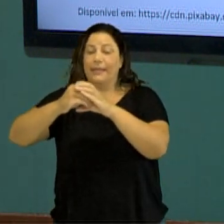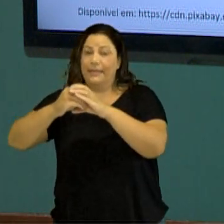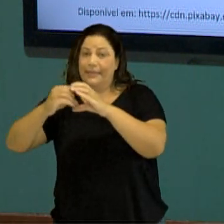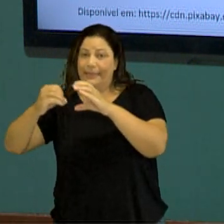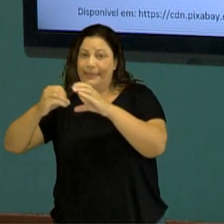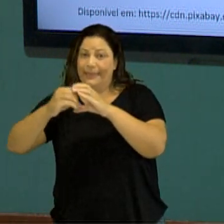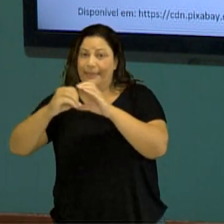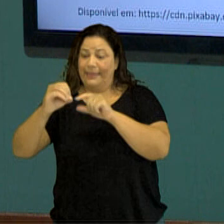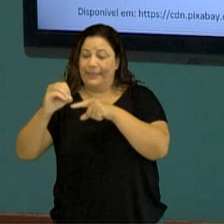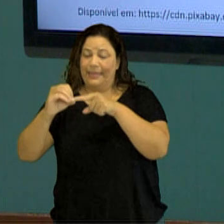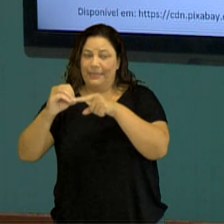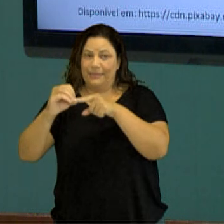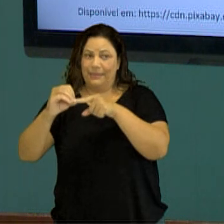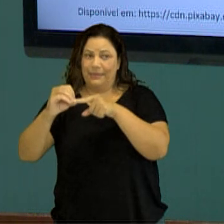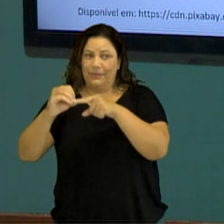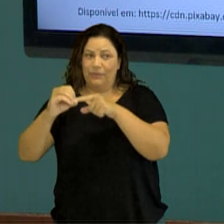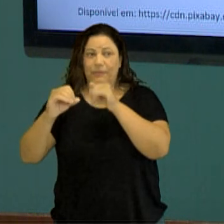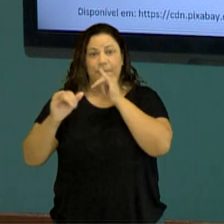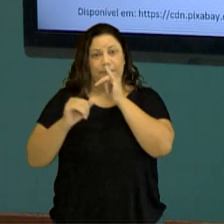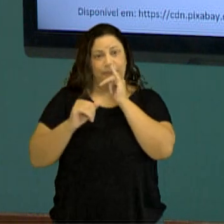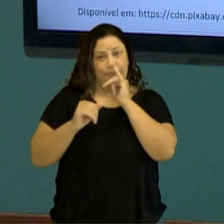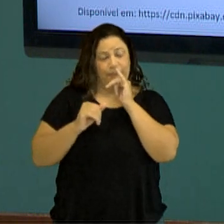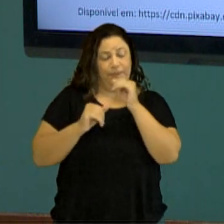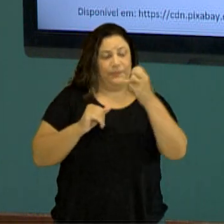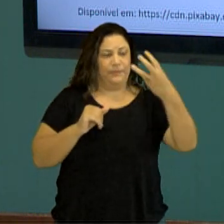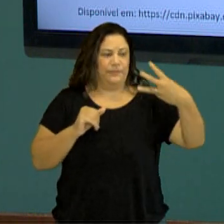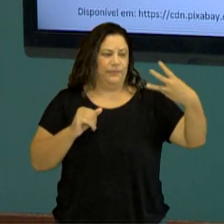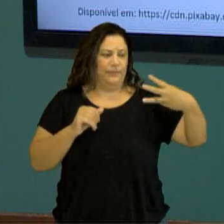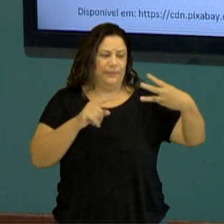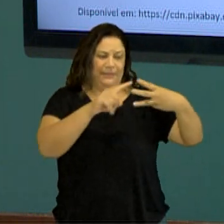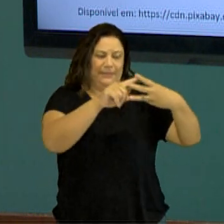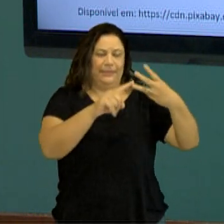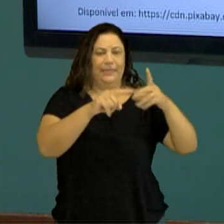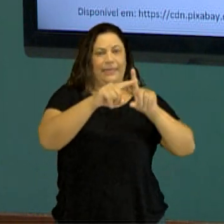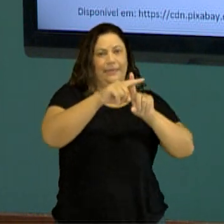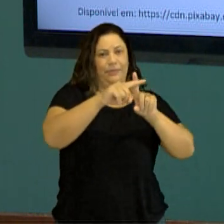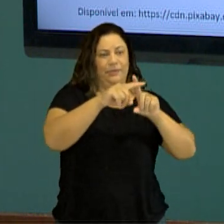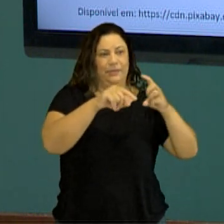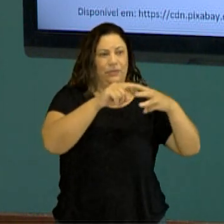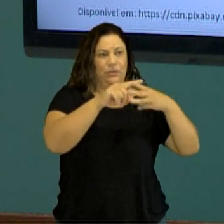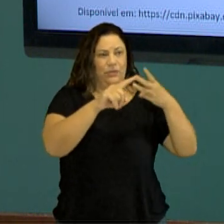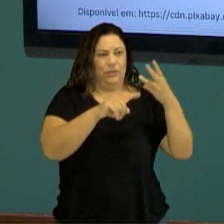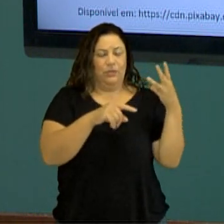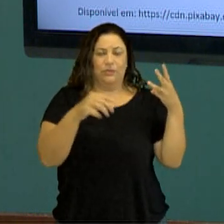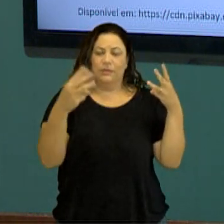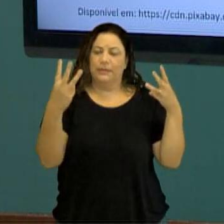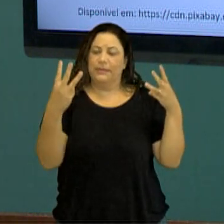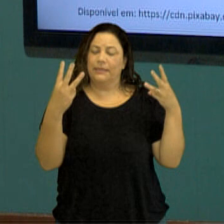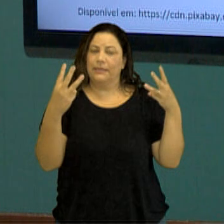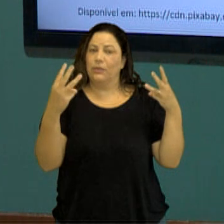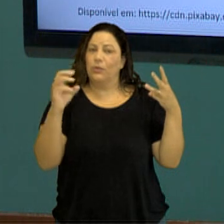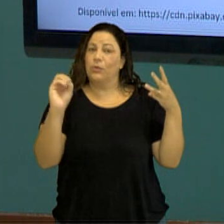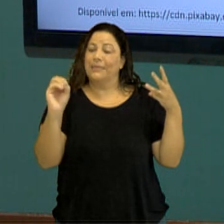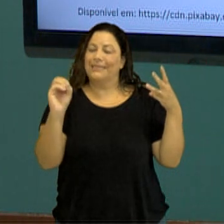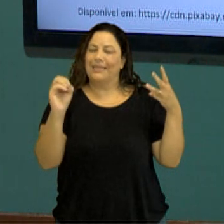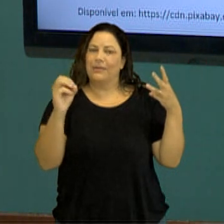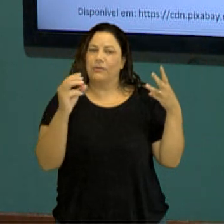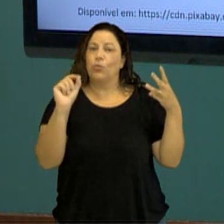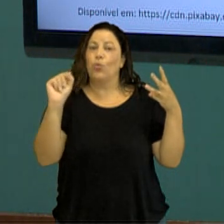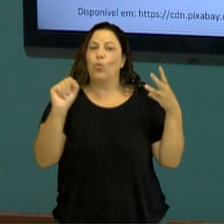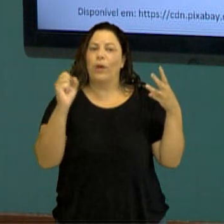eu tenho a carga positiva igual a 3 e nêutrons também é 3, 3 mais 3 é igual